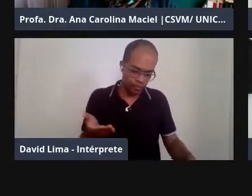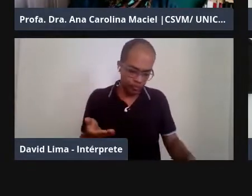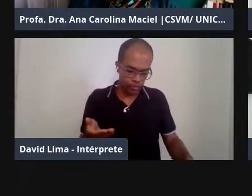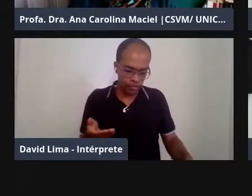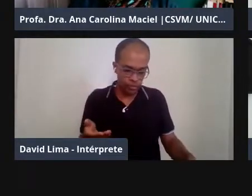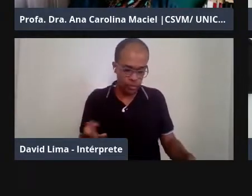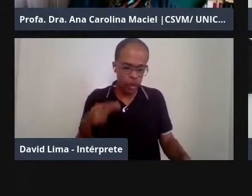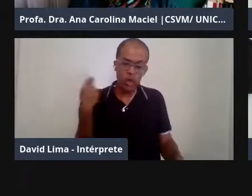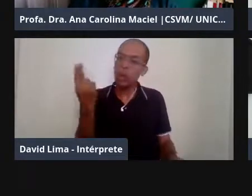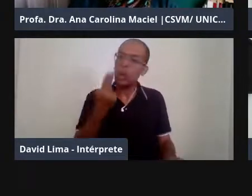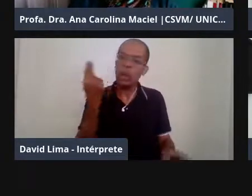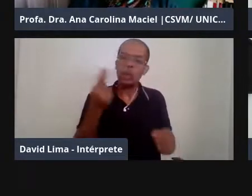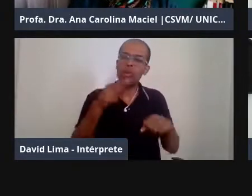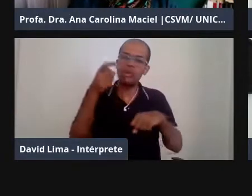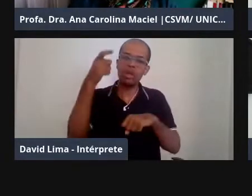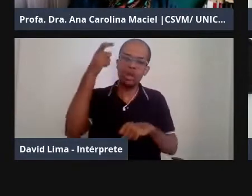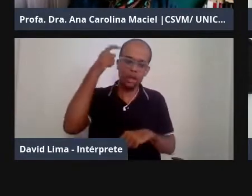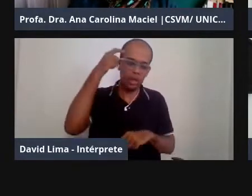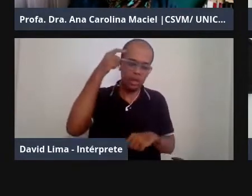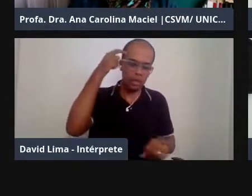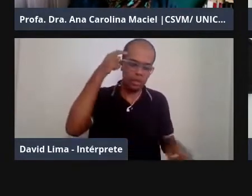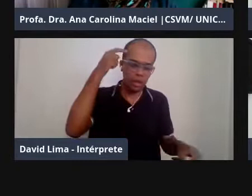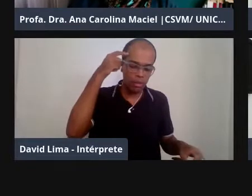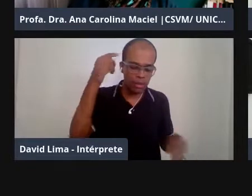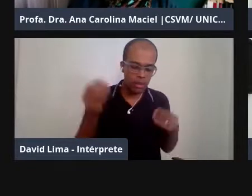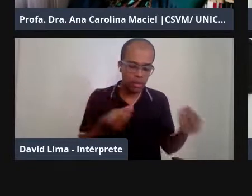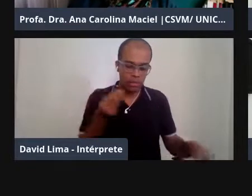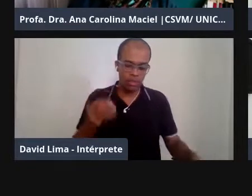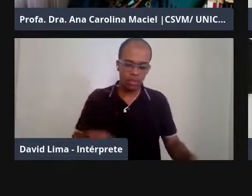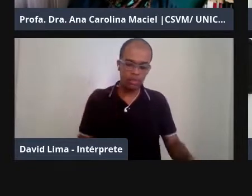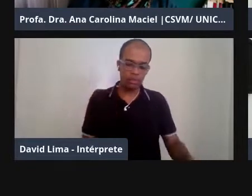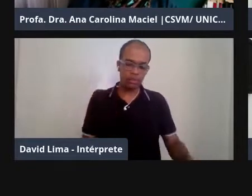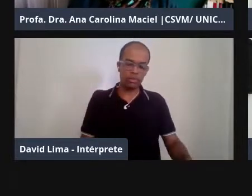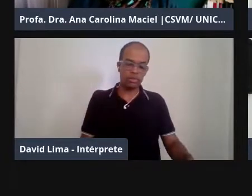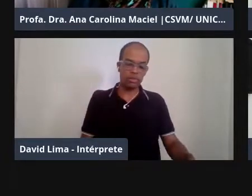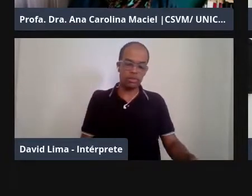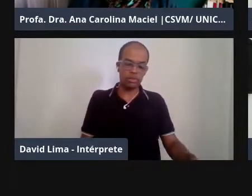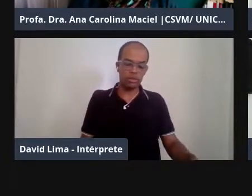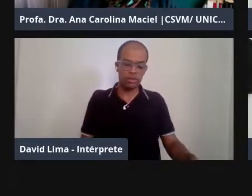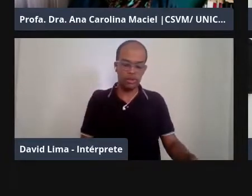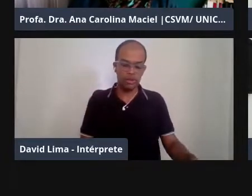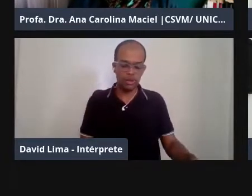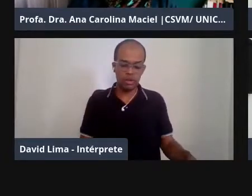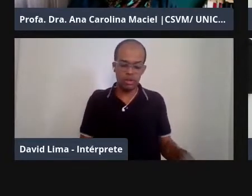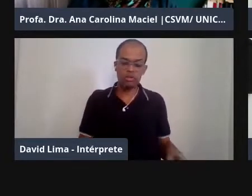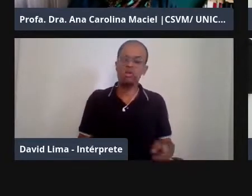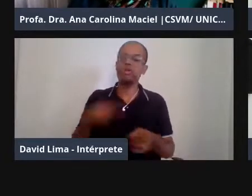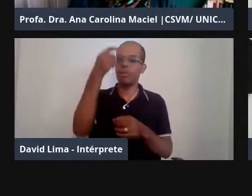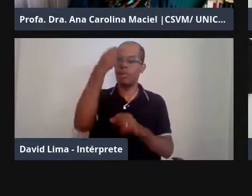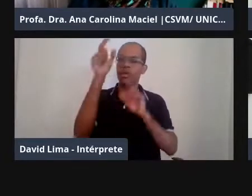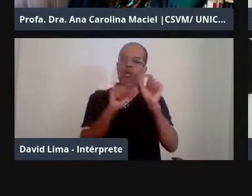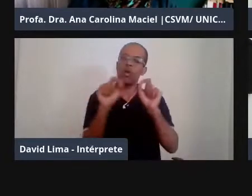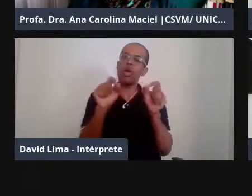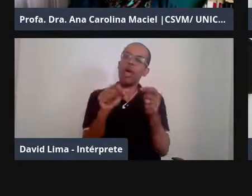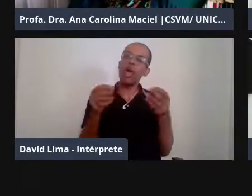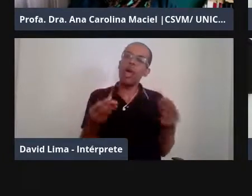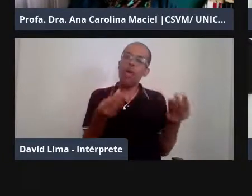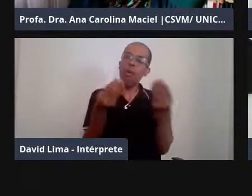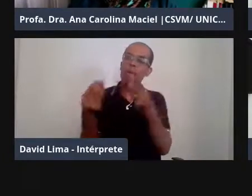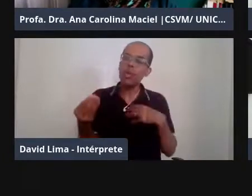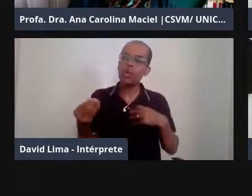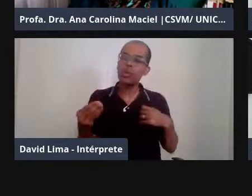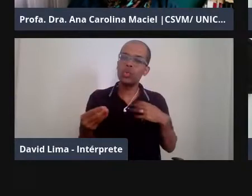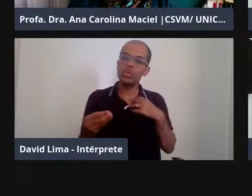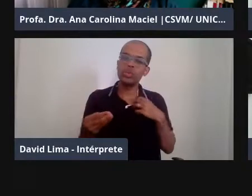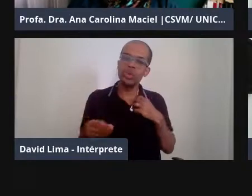inadmissível pensar que uma pessoa tem que entregar um nível de documentação, considerando que muitos saíram,